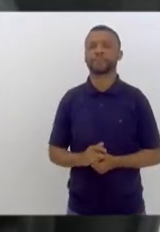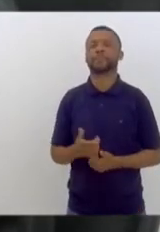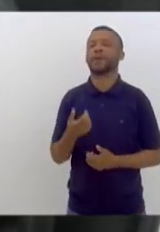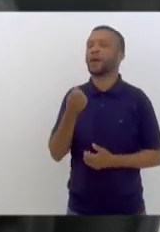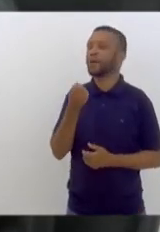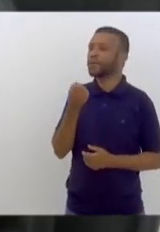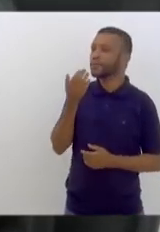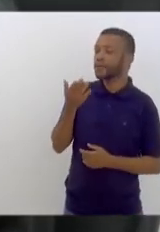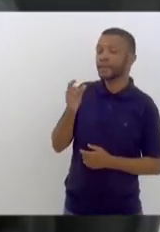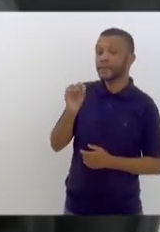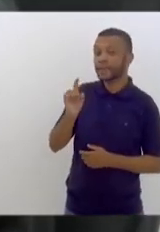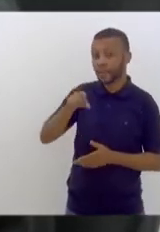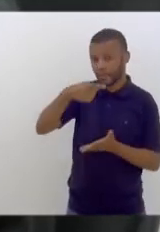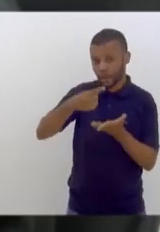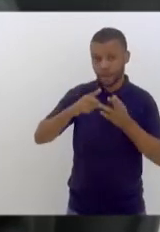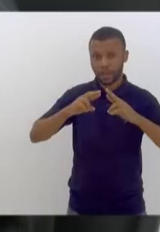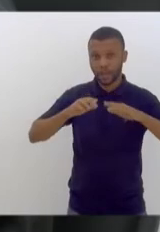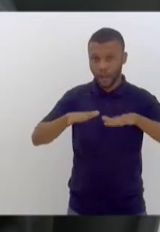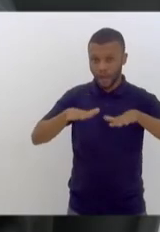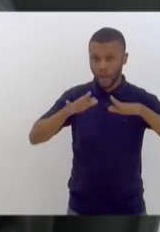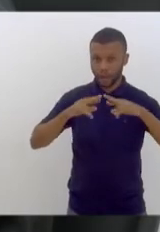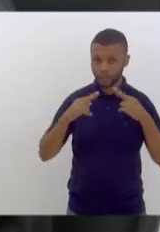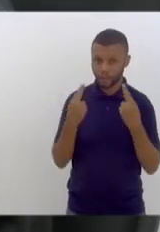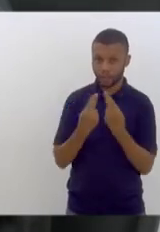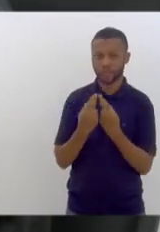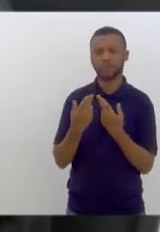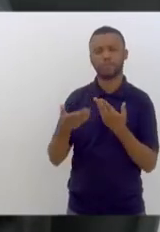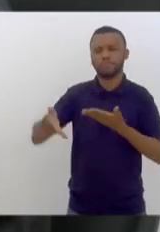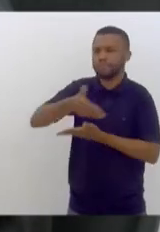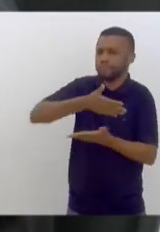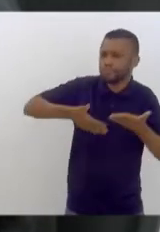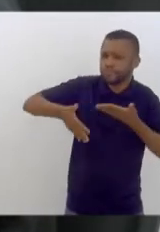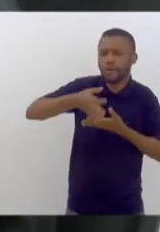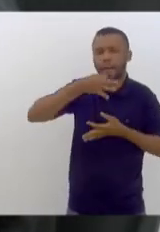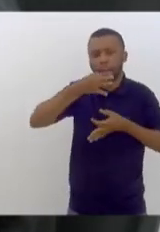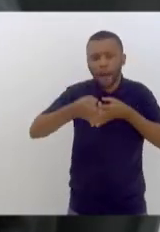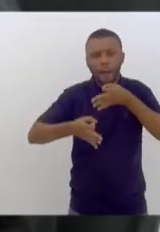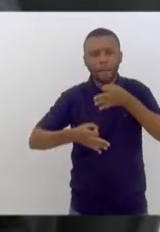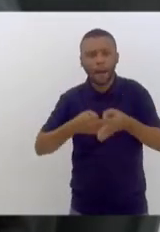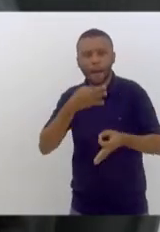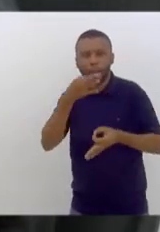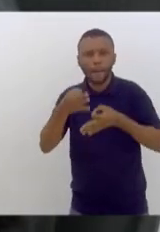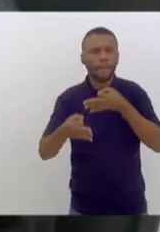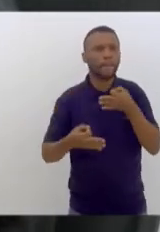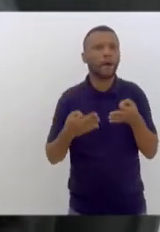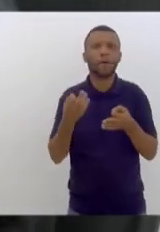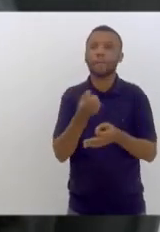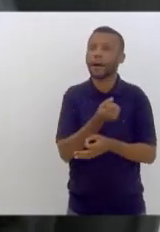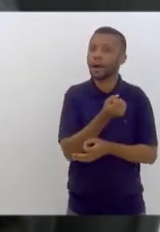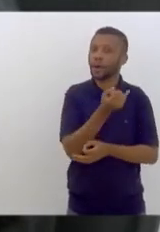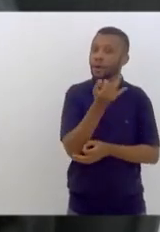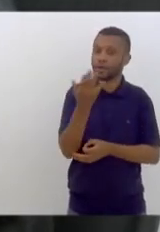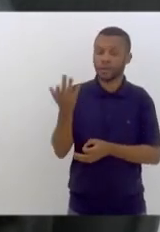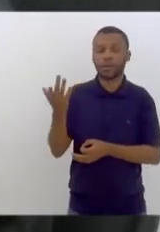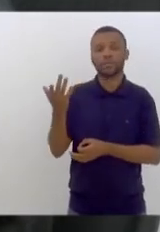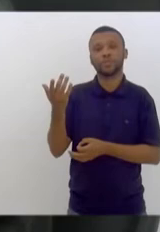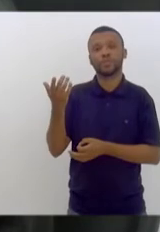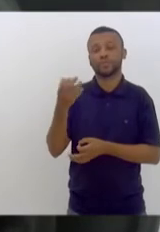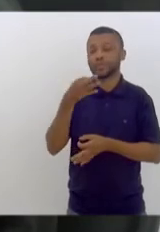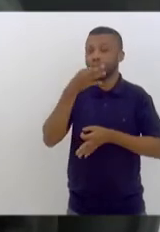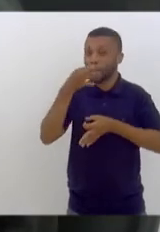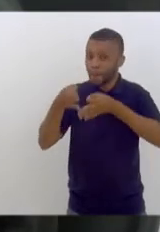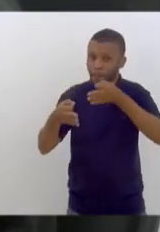a audiência pública ia ser bastante participativa, com um volume grande de